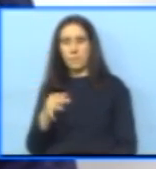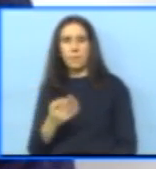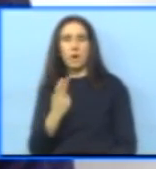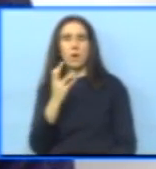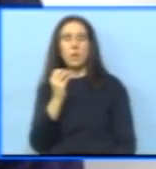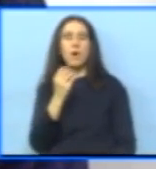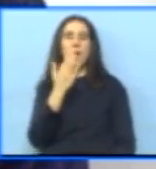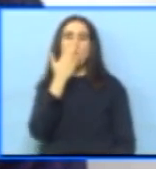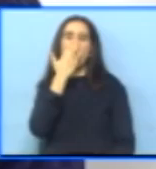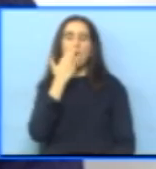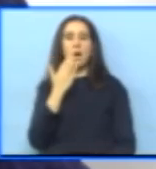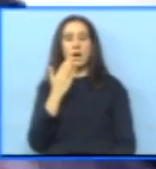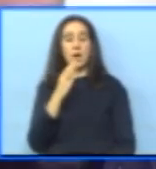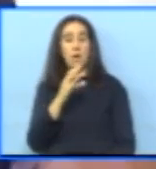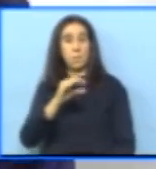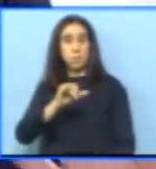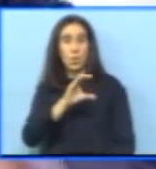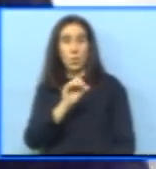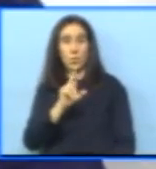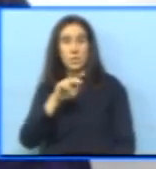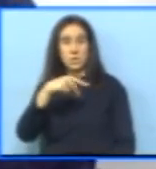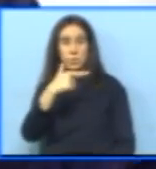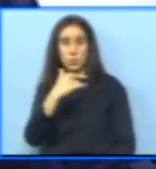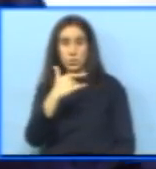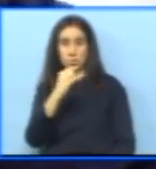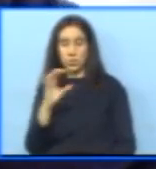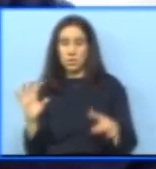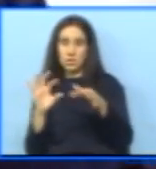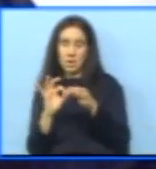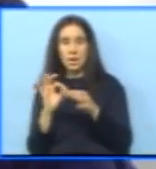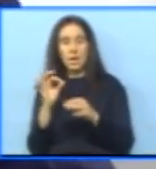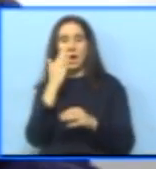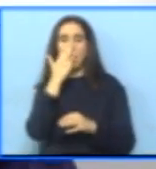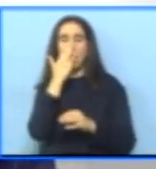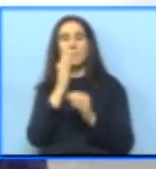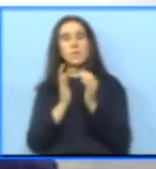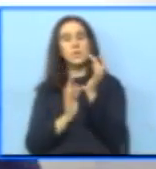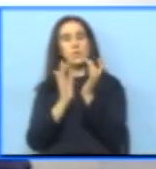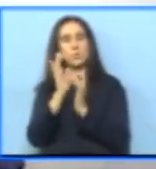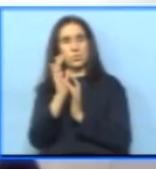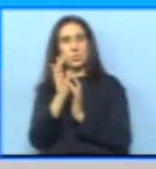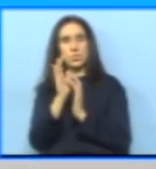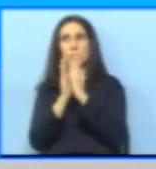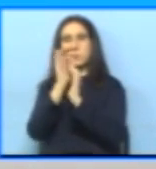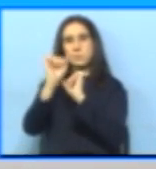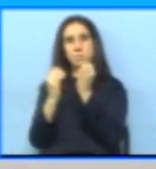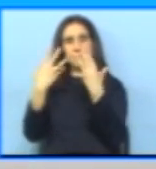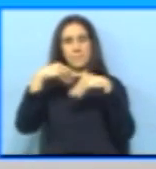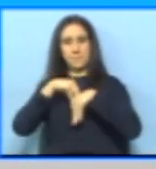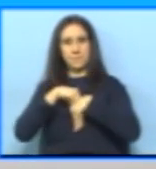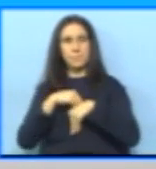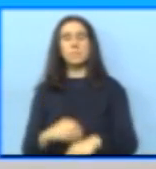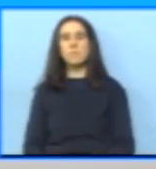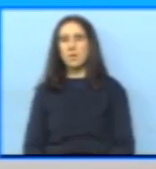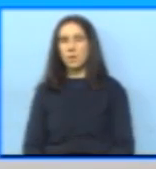de encarnação em Corinto daquilo que é a encarnação cristológica em Jesus. Uma experiência nessas primeiras comunidades cristãs e, de